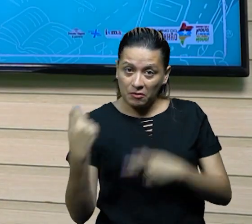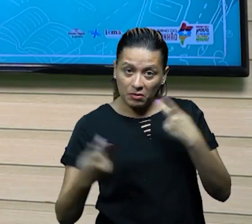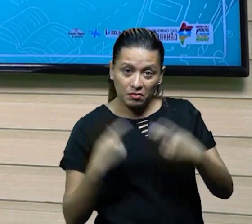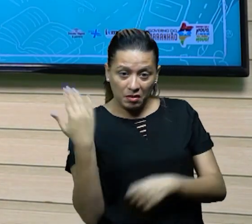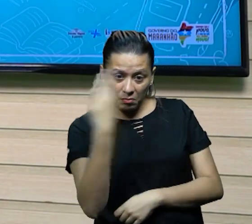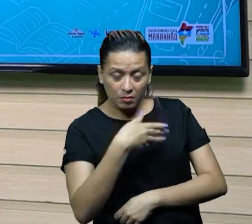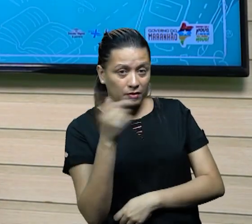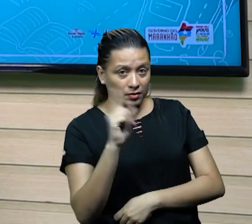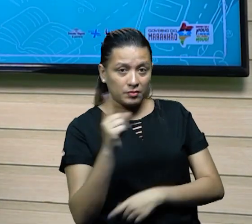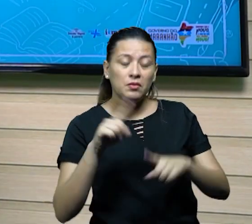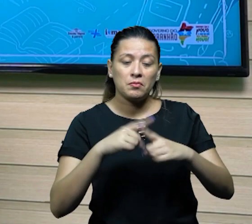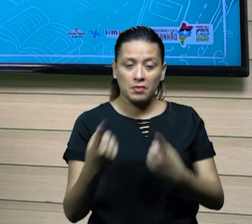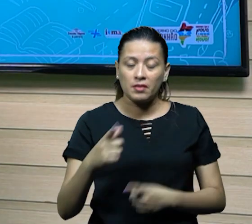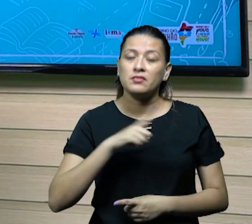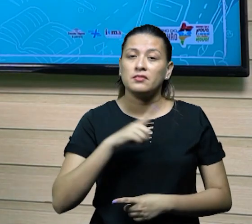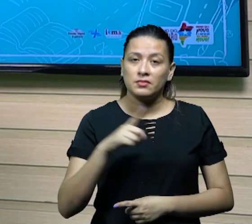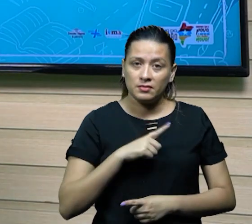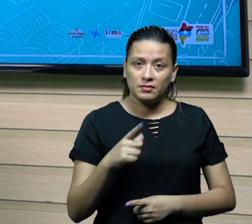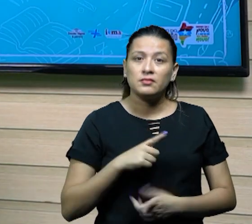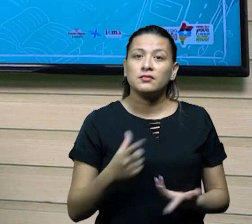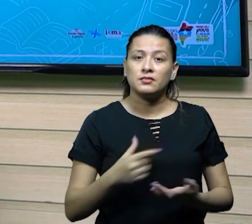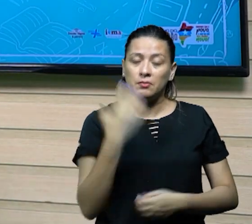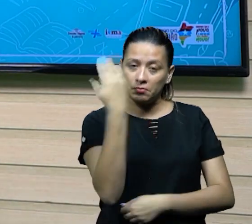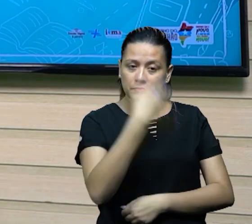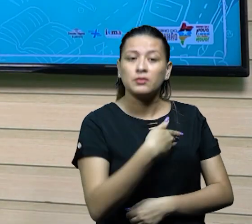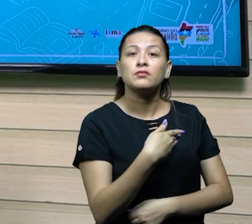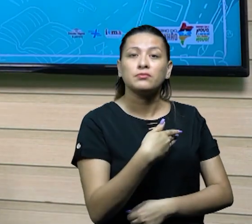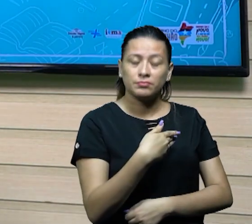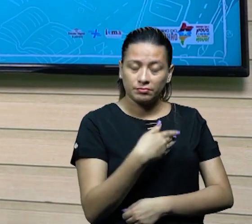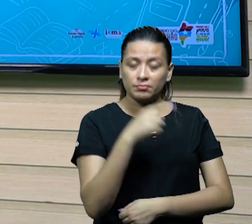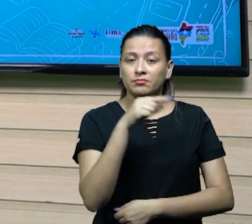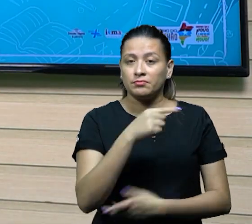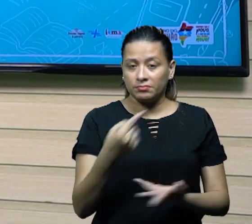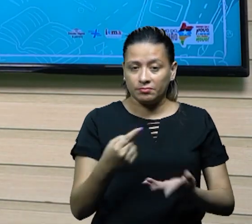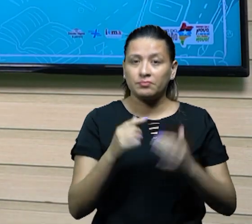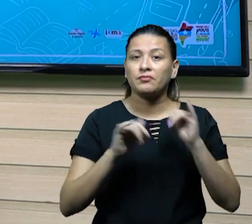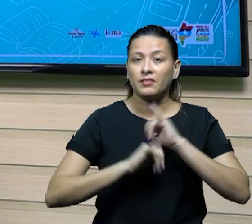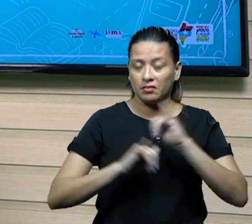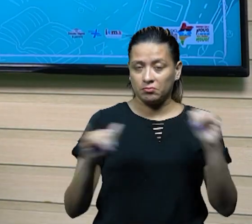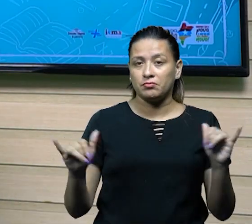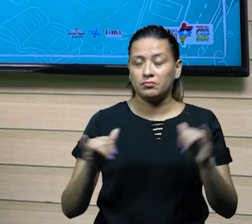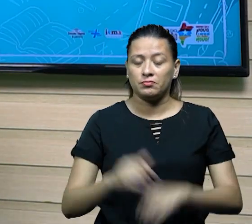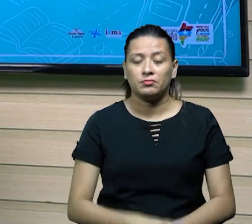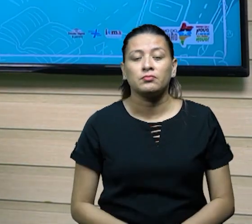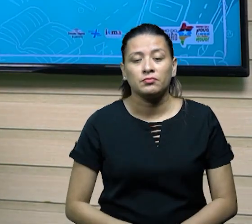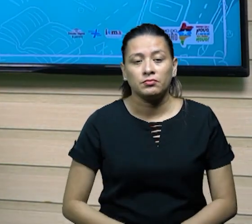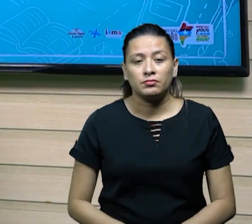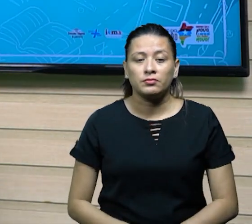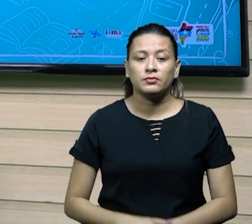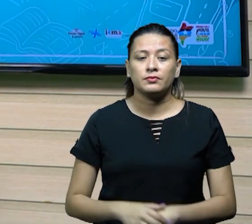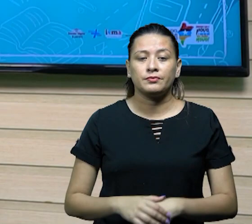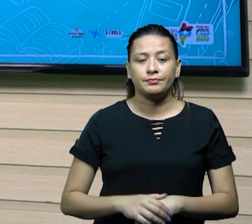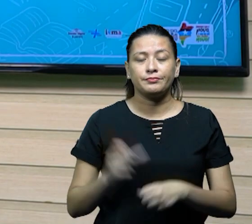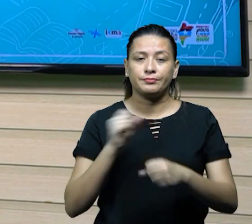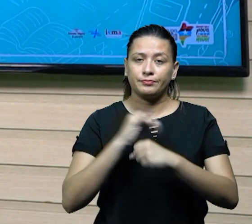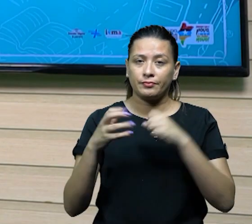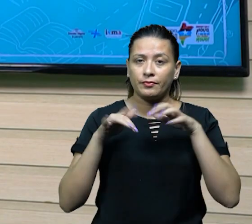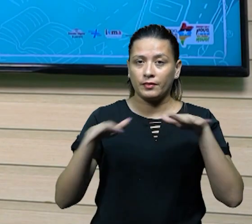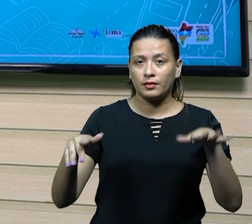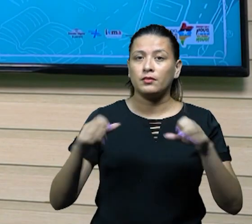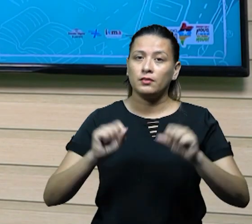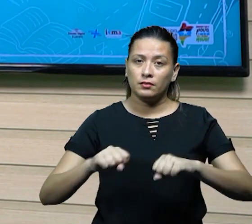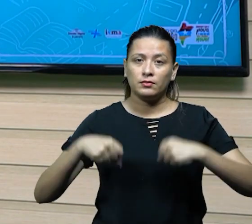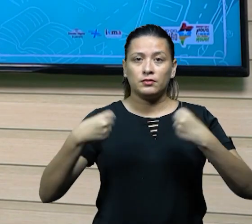ou paga um curso. Mas a forma online ela está aqui presente. E garanto para vocês, são indicadores, não sou eu que estou falando.